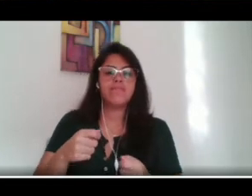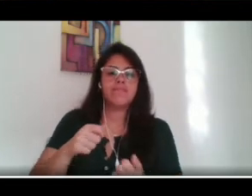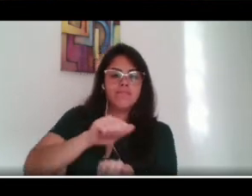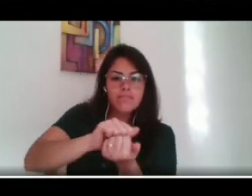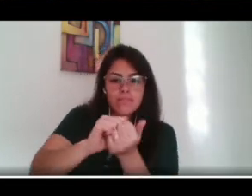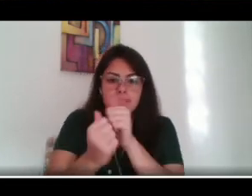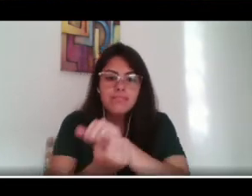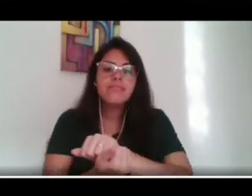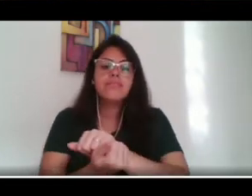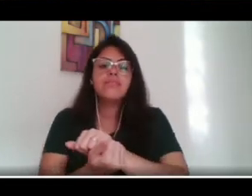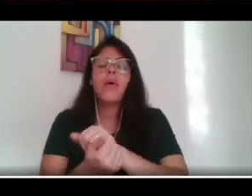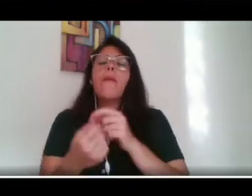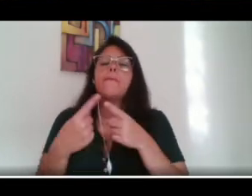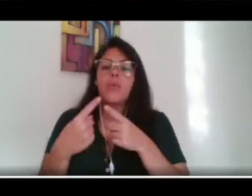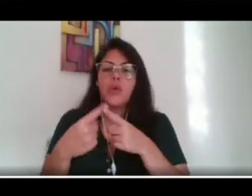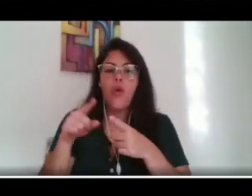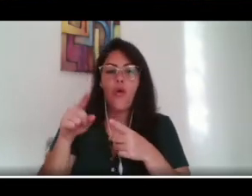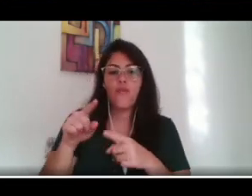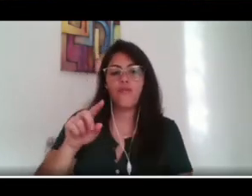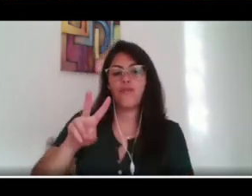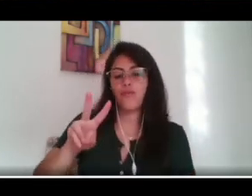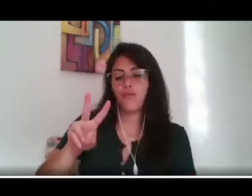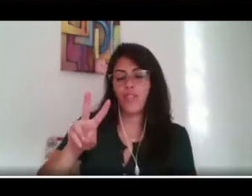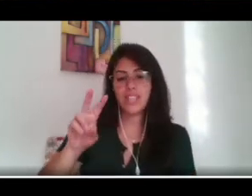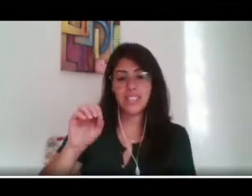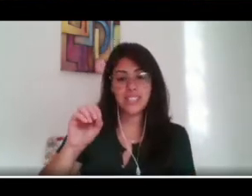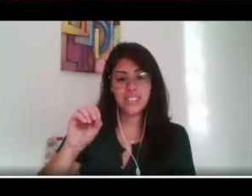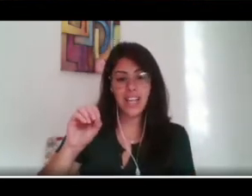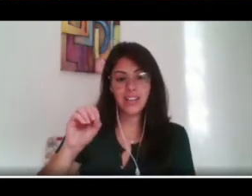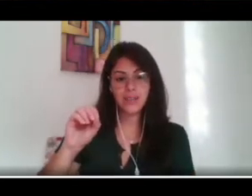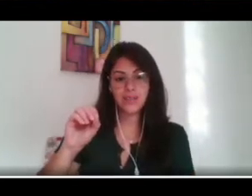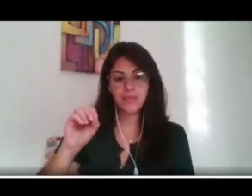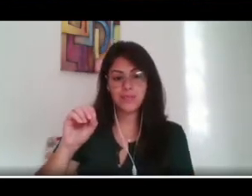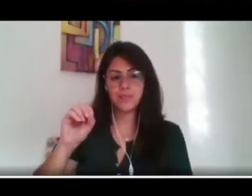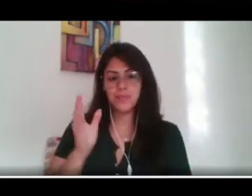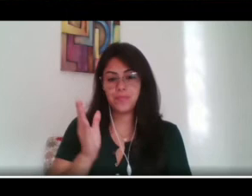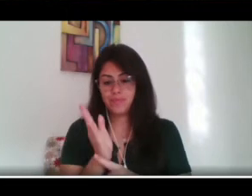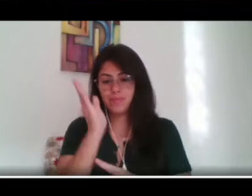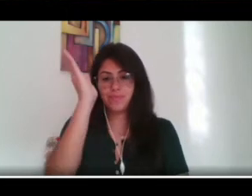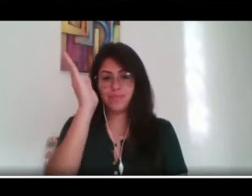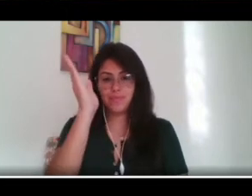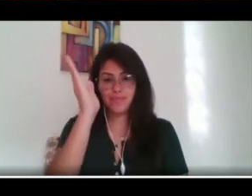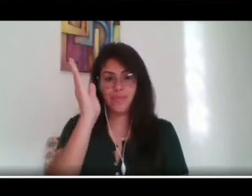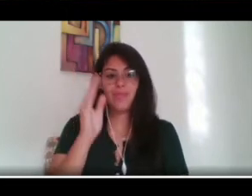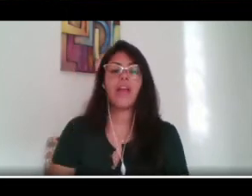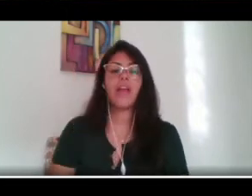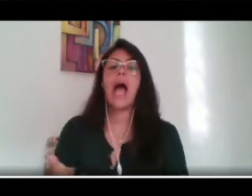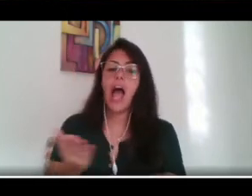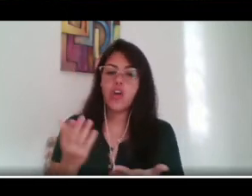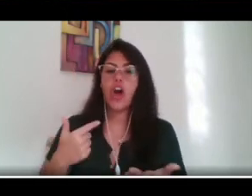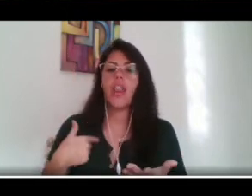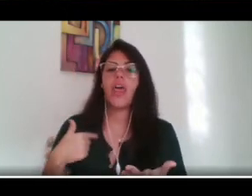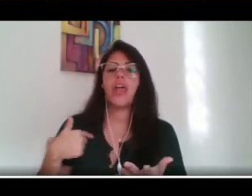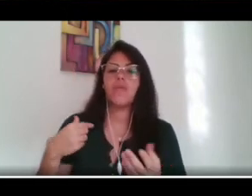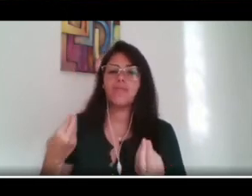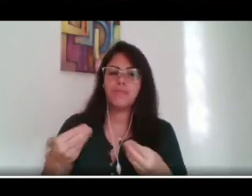né? E eu vou decompor isso em X e em Y. Eu tenho um V0X e aqui eu tenho